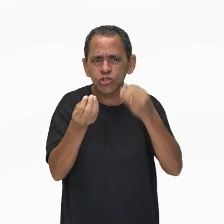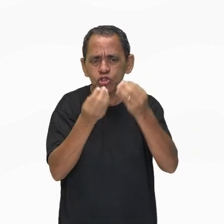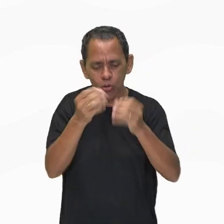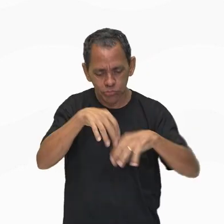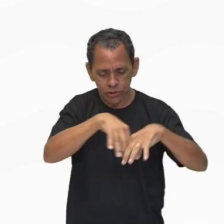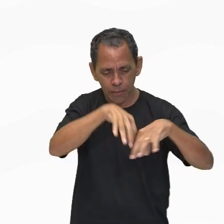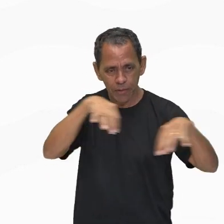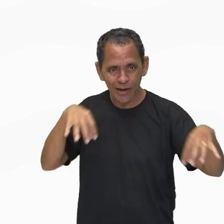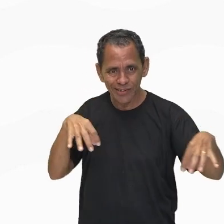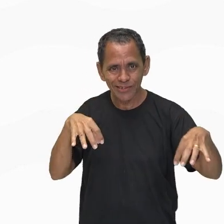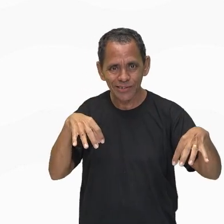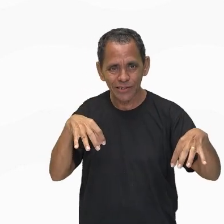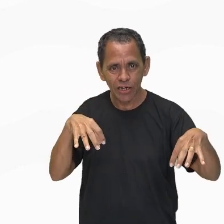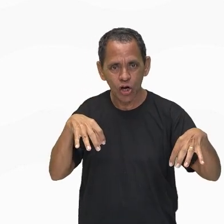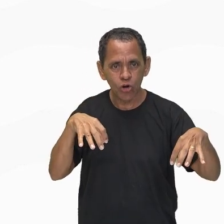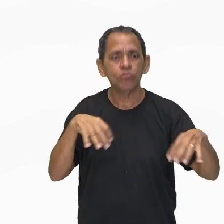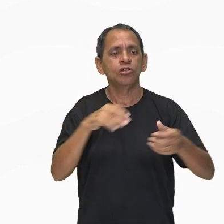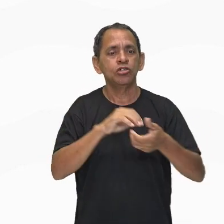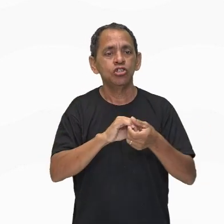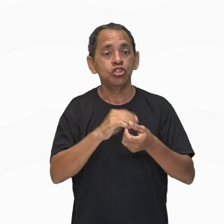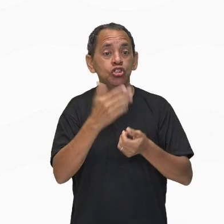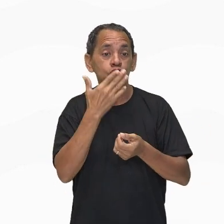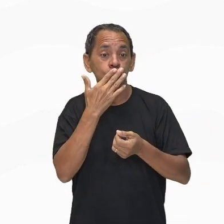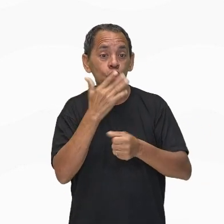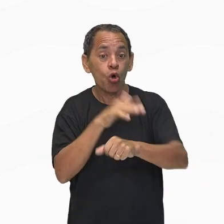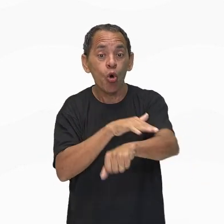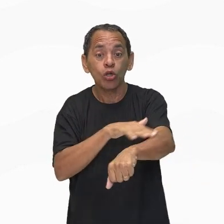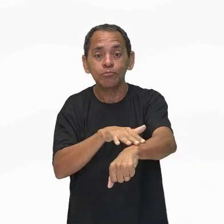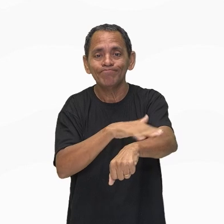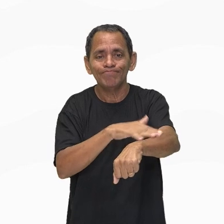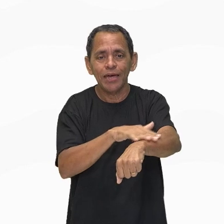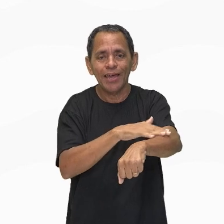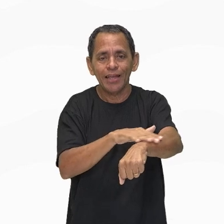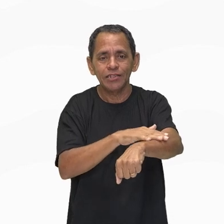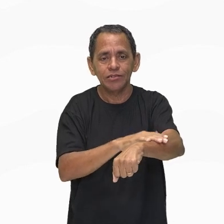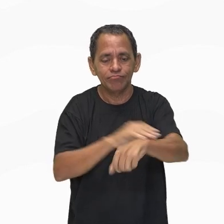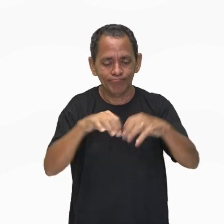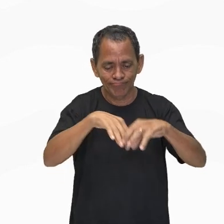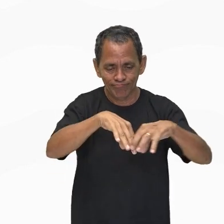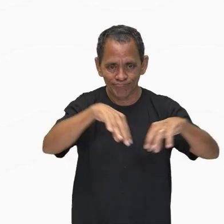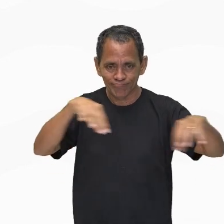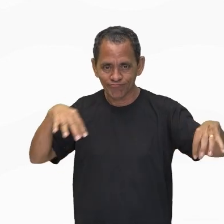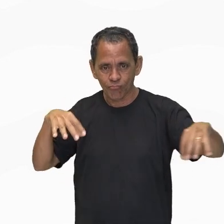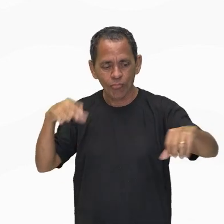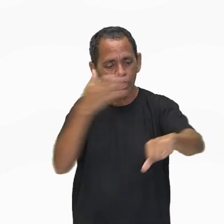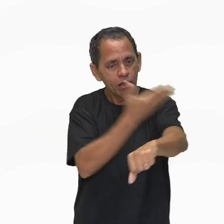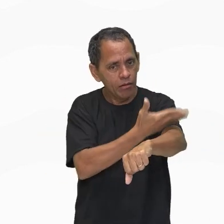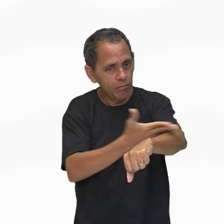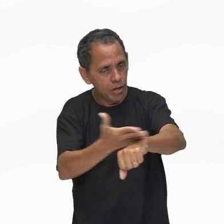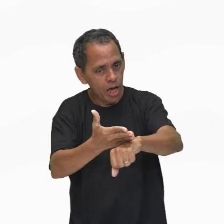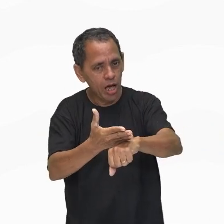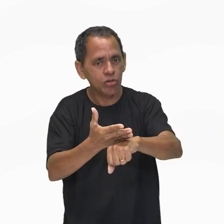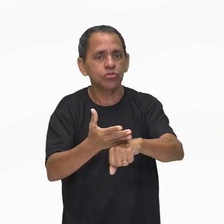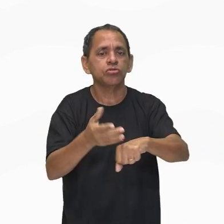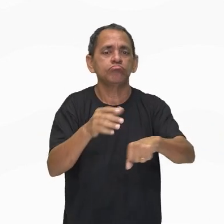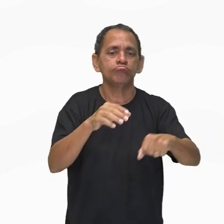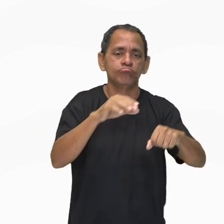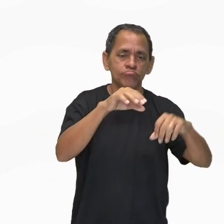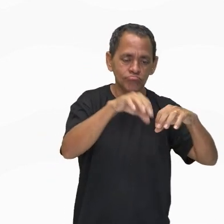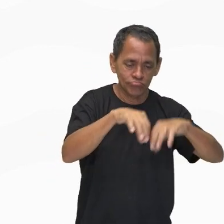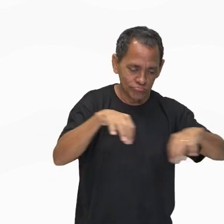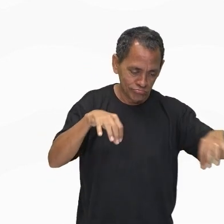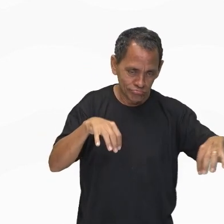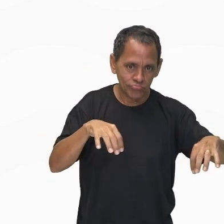segregação racial, de cor, da divisão dos brancos, né, e dos negros. Então, os direitos